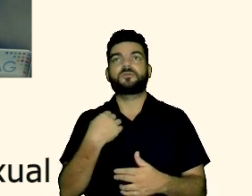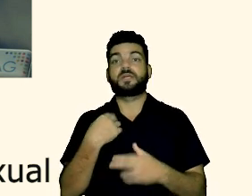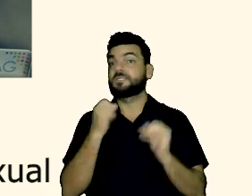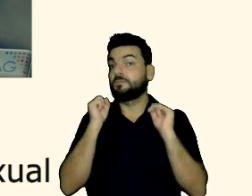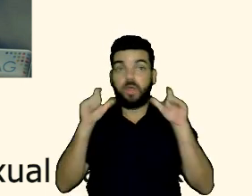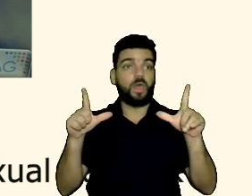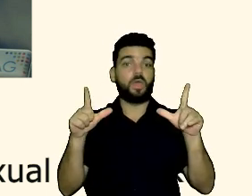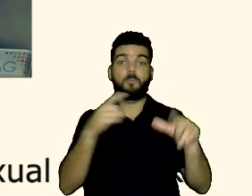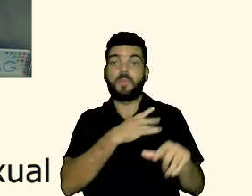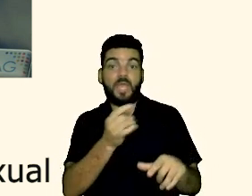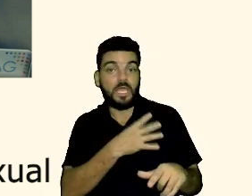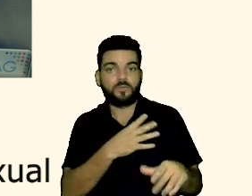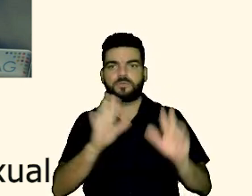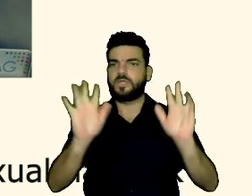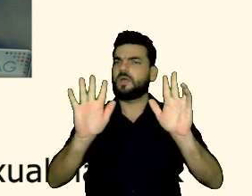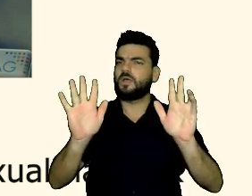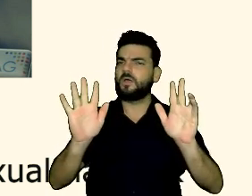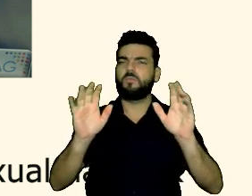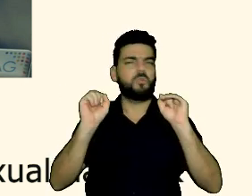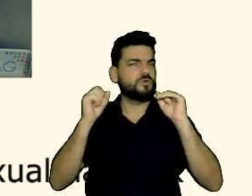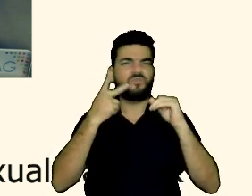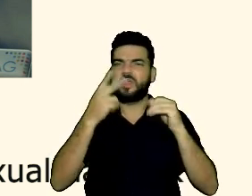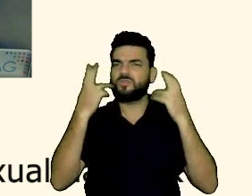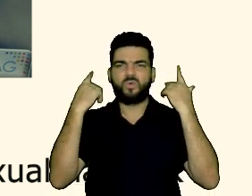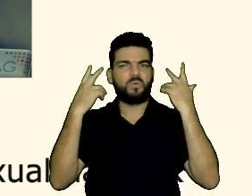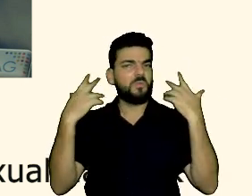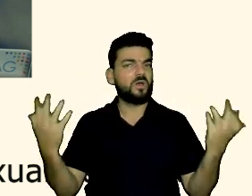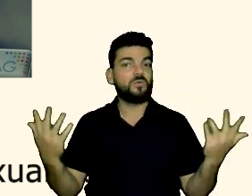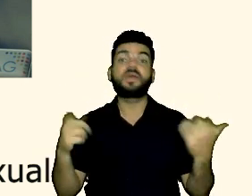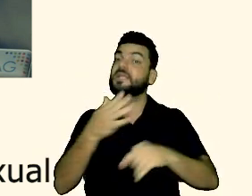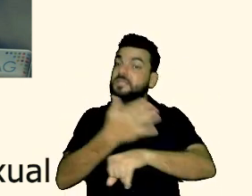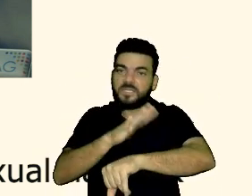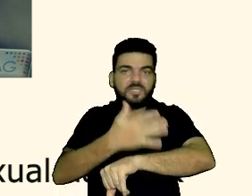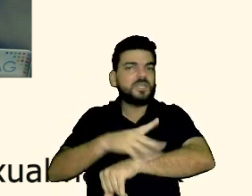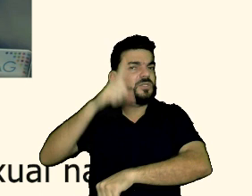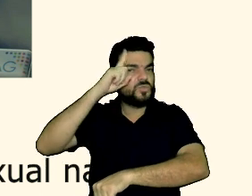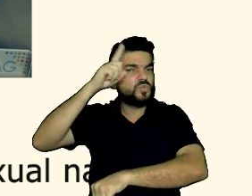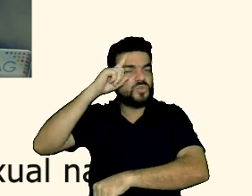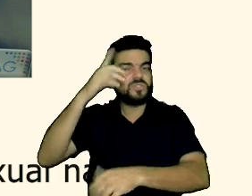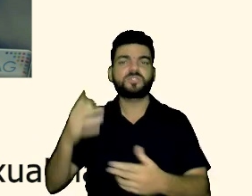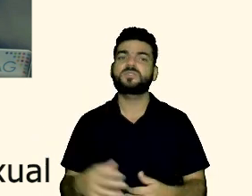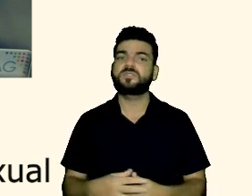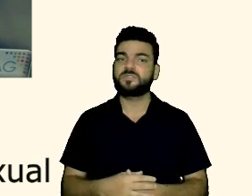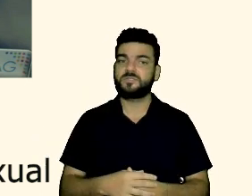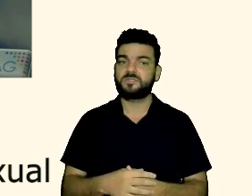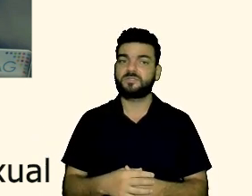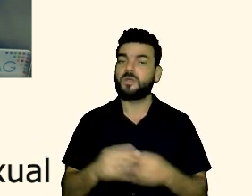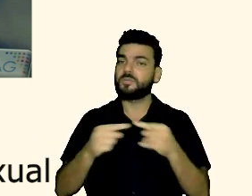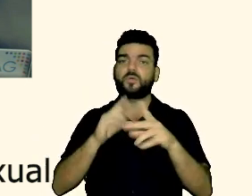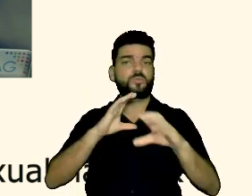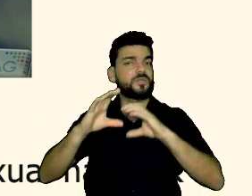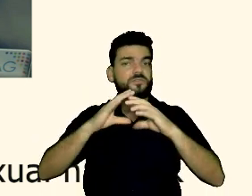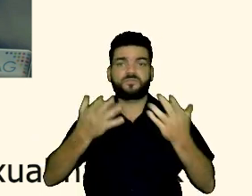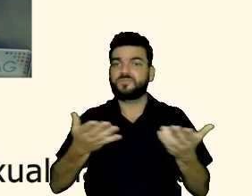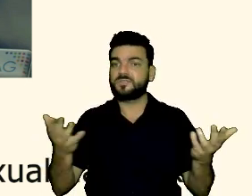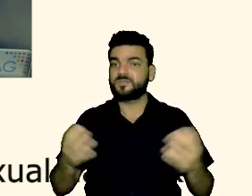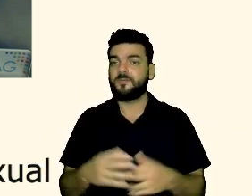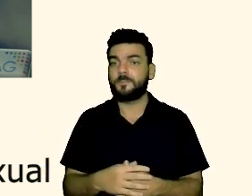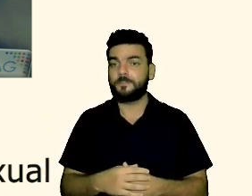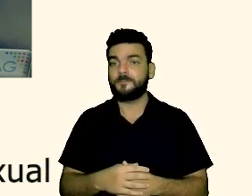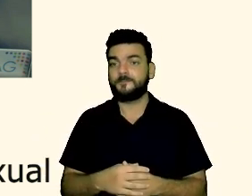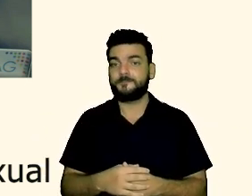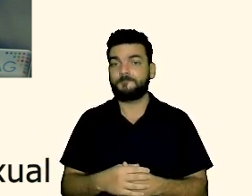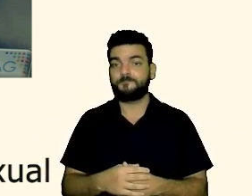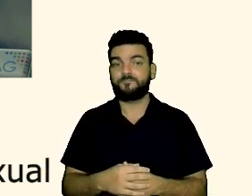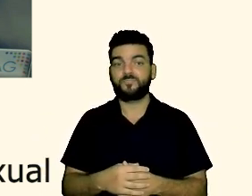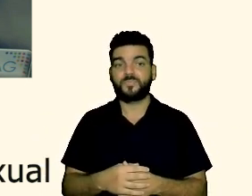treino de observação da nossa comunicação, de observação do outro quando nós estamos transmitindo uma